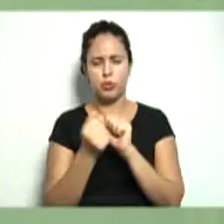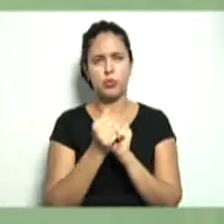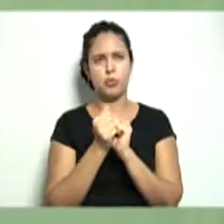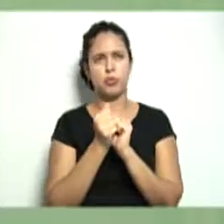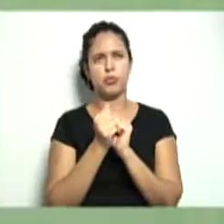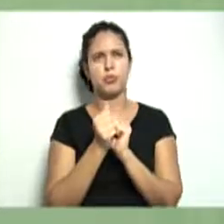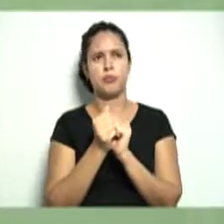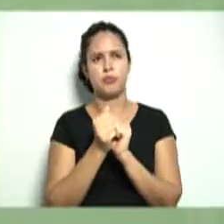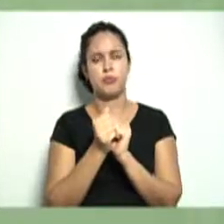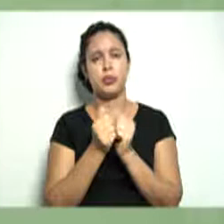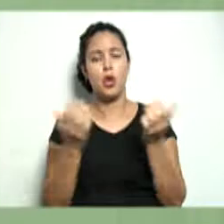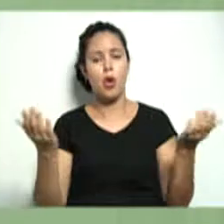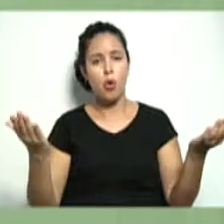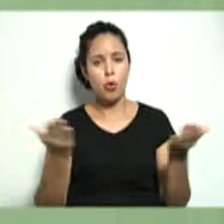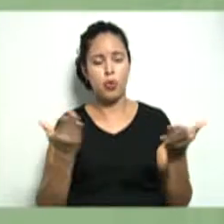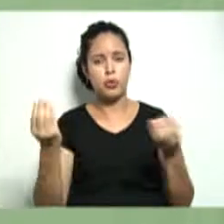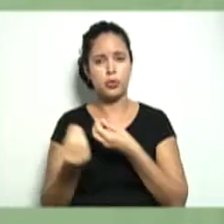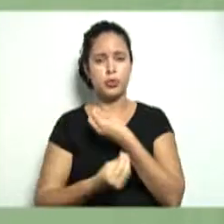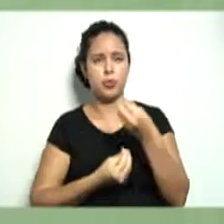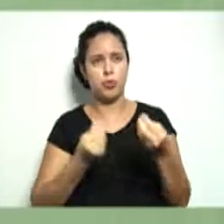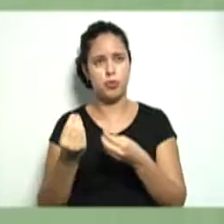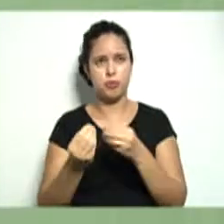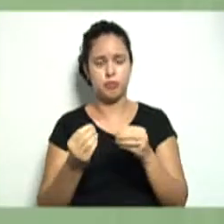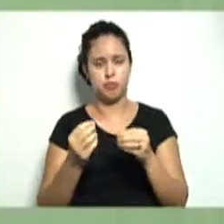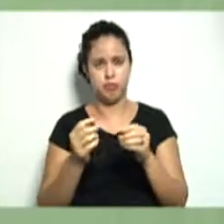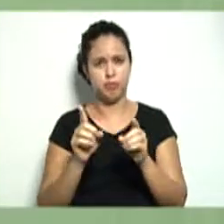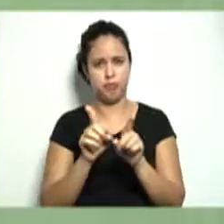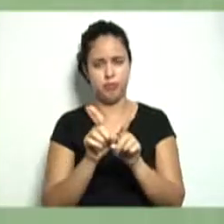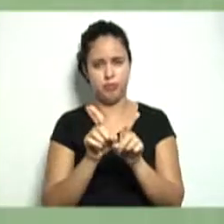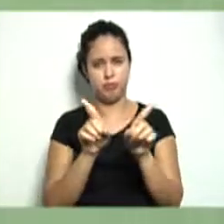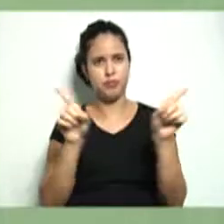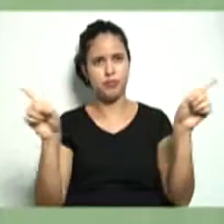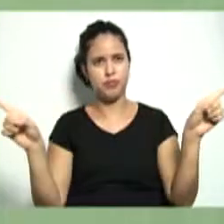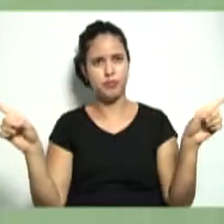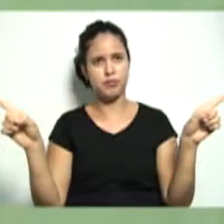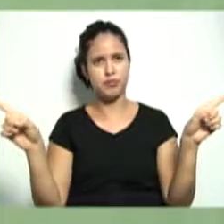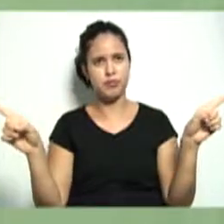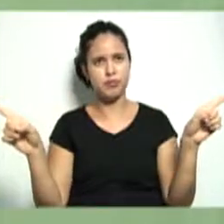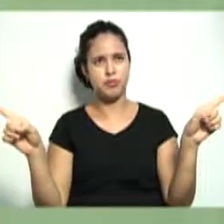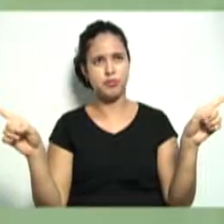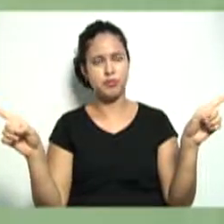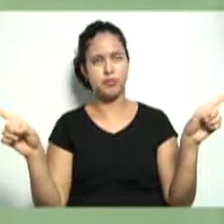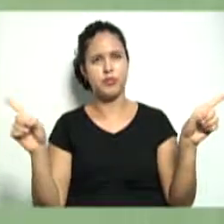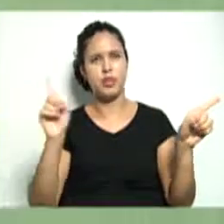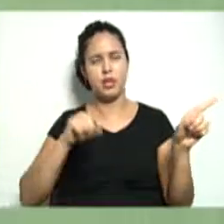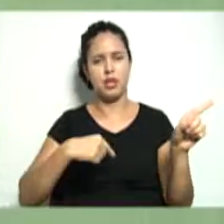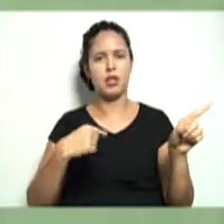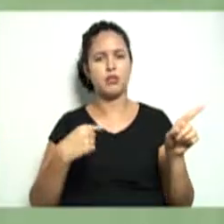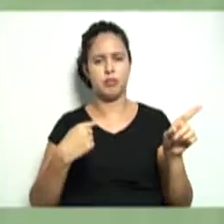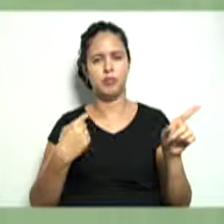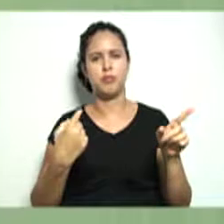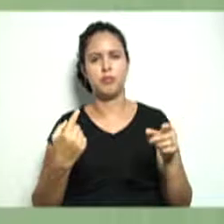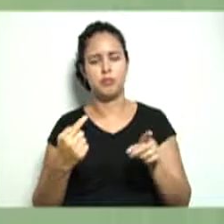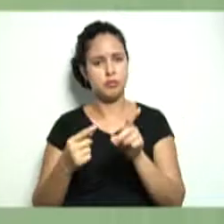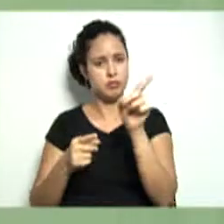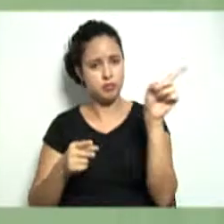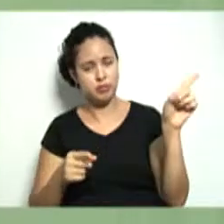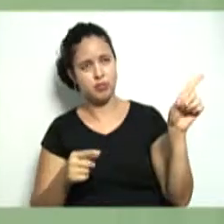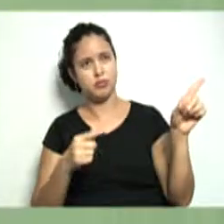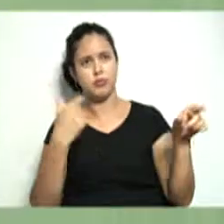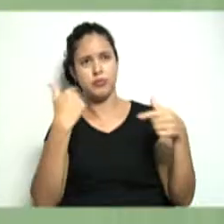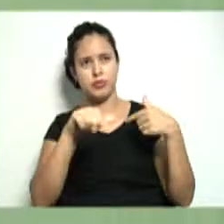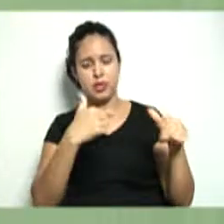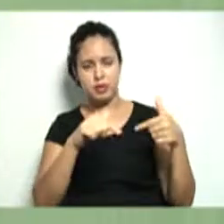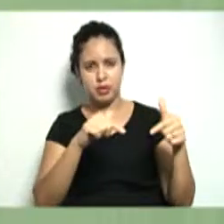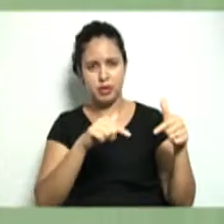setinhas, uma que vai para cada lado, uma que vai para um lado daqui e outra que vem para o lado de cá. Elas não são mais